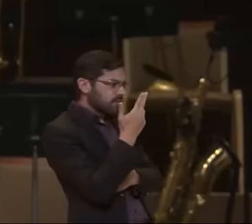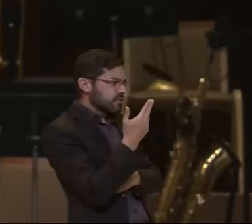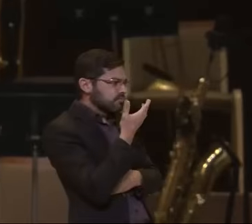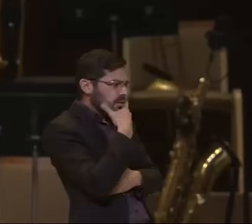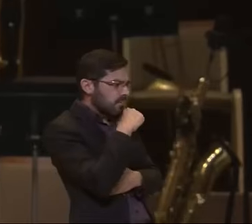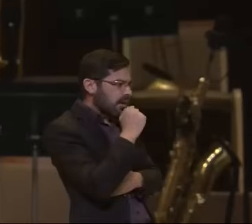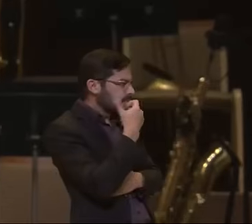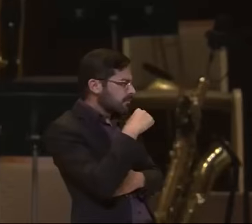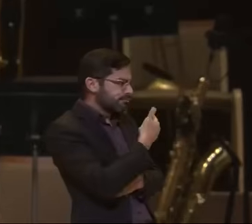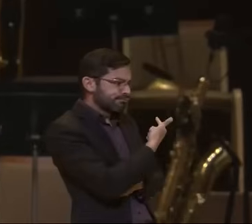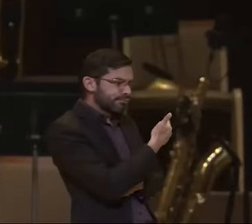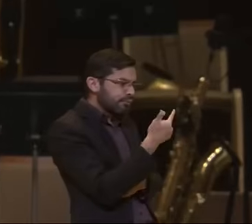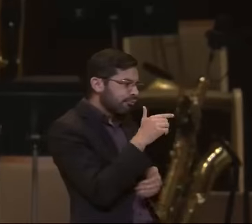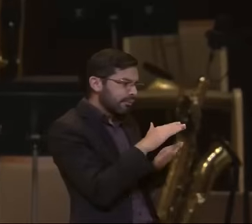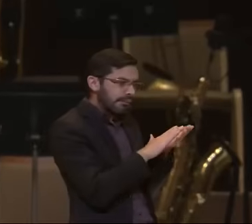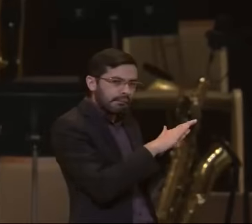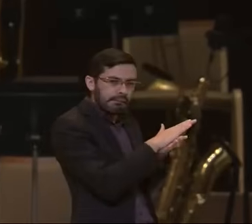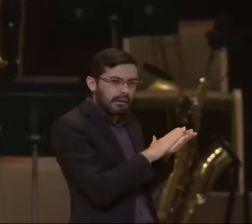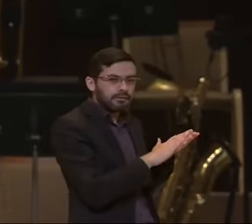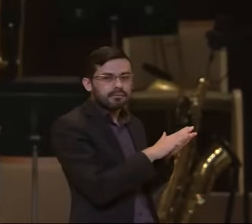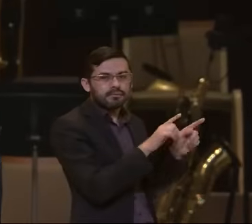tiveram.